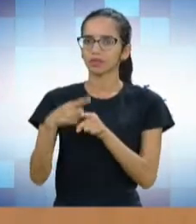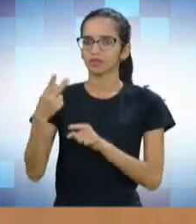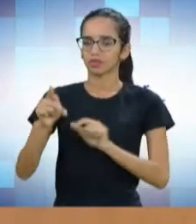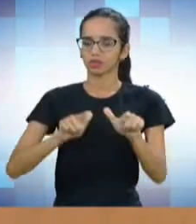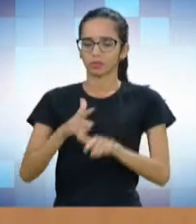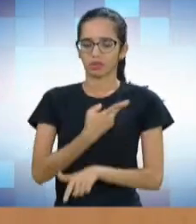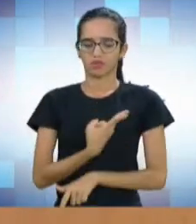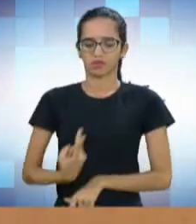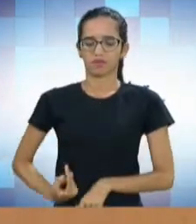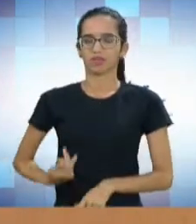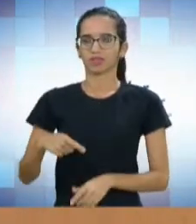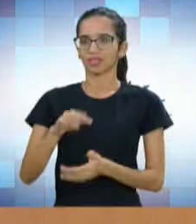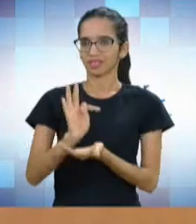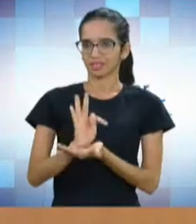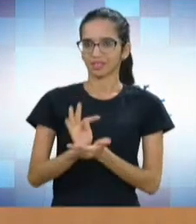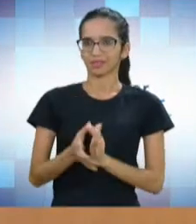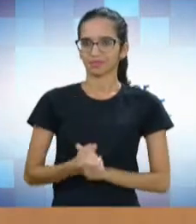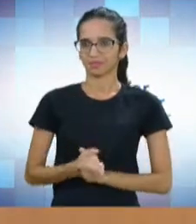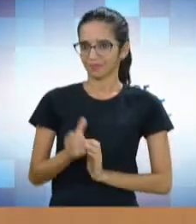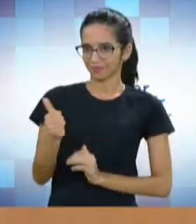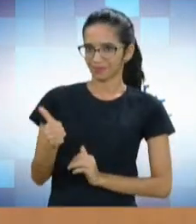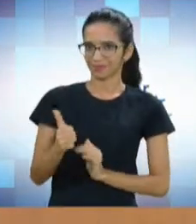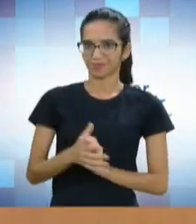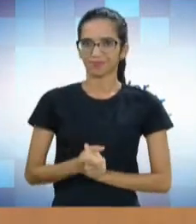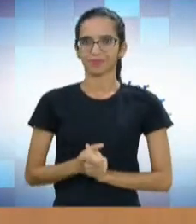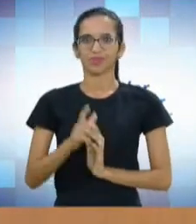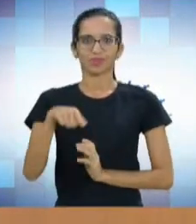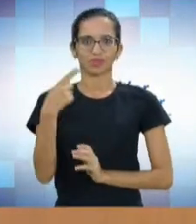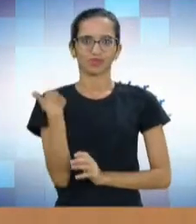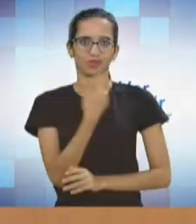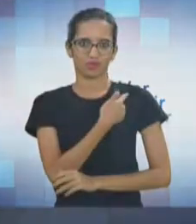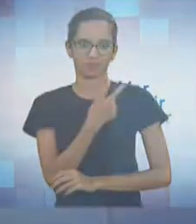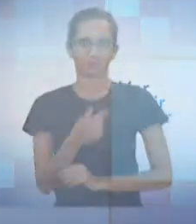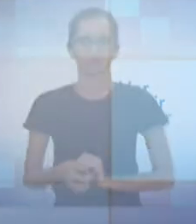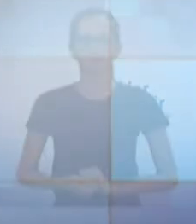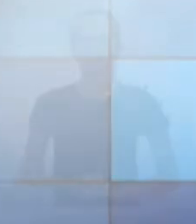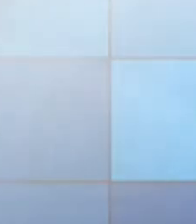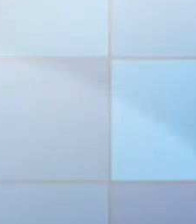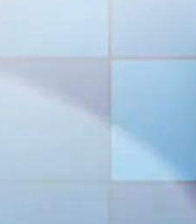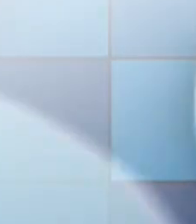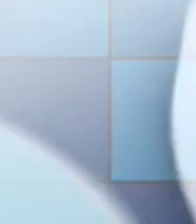da nossa capital tá bom ok daqui a pouco estamos de volta